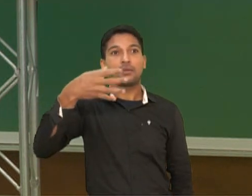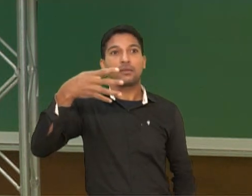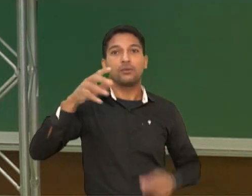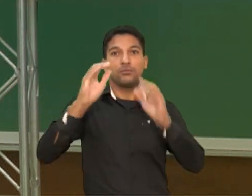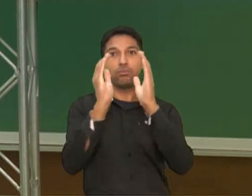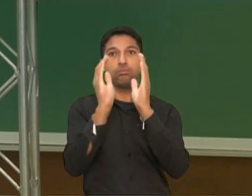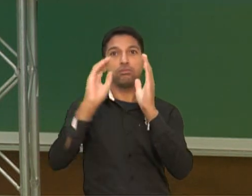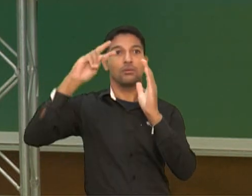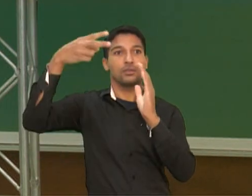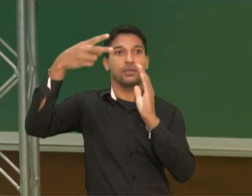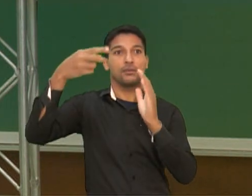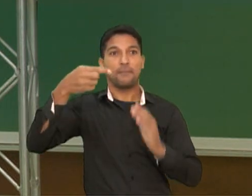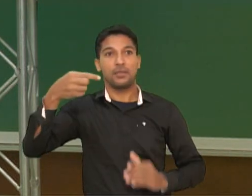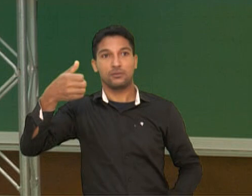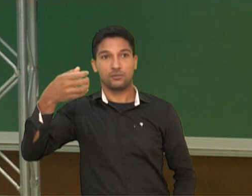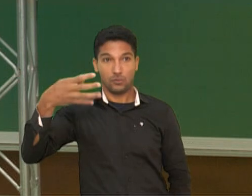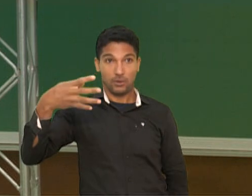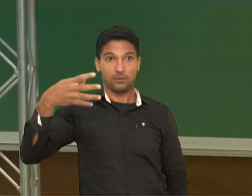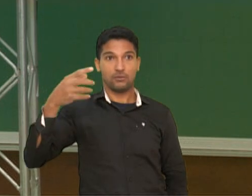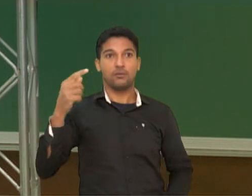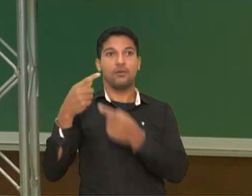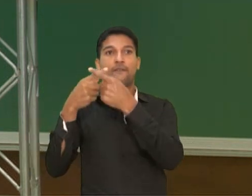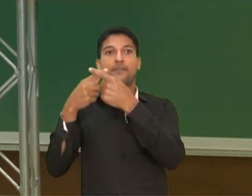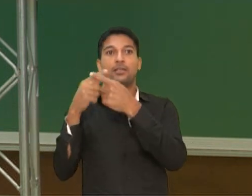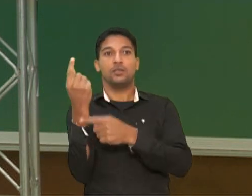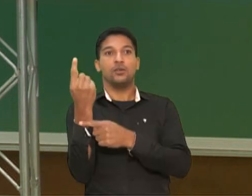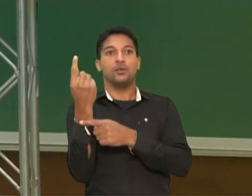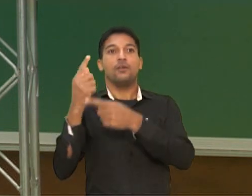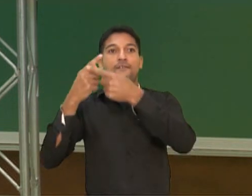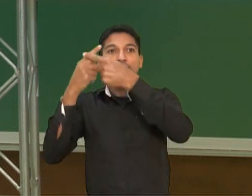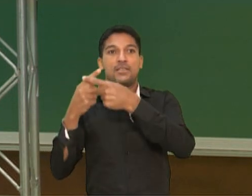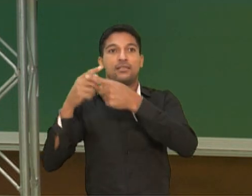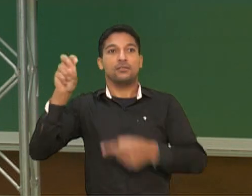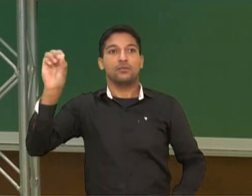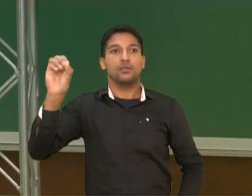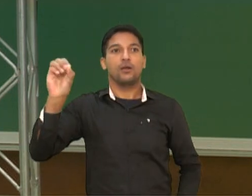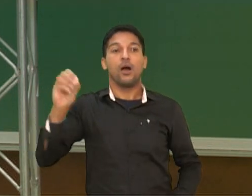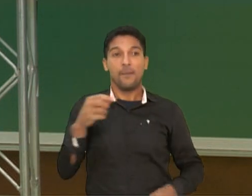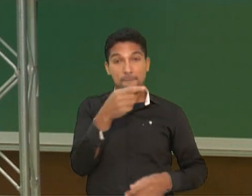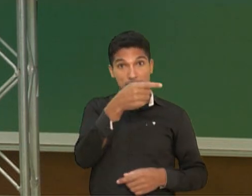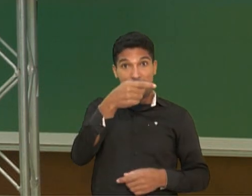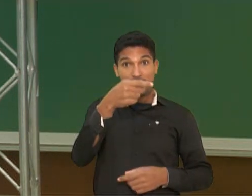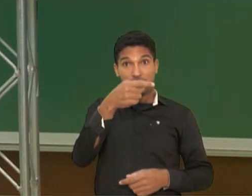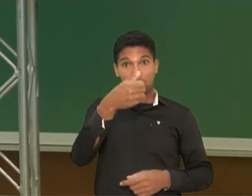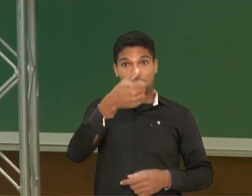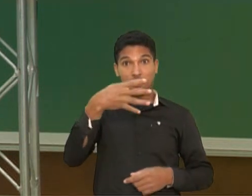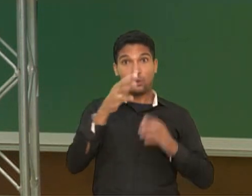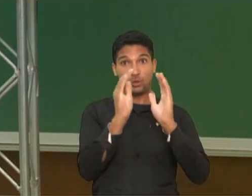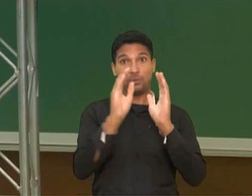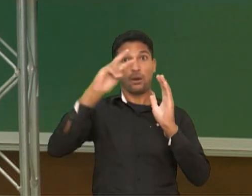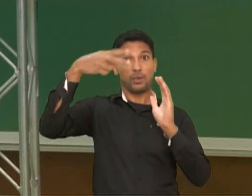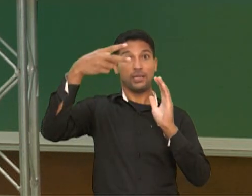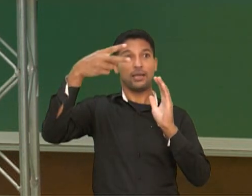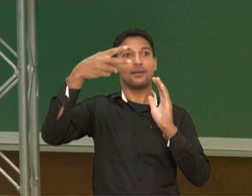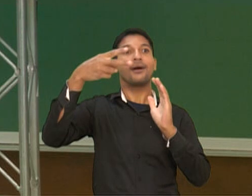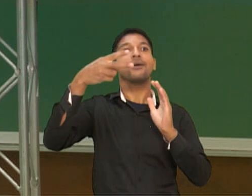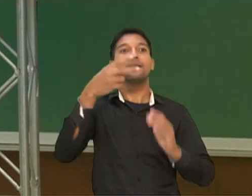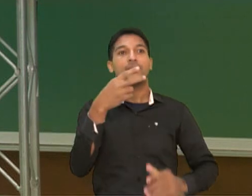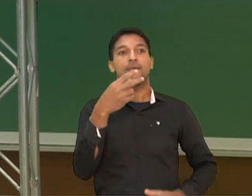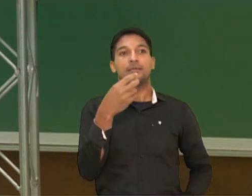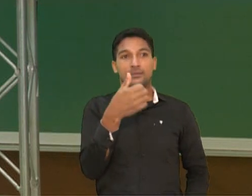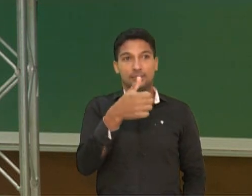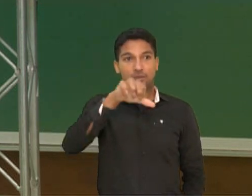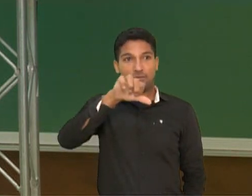menos 4 vezes 1 vezes 50. Menos 14 ao quadrado, 196 positivo. Todo número elevado ao quadrado é